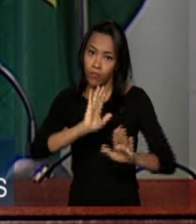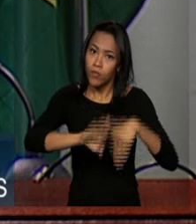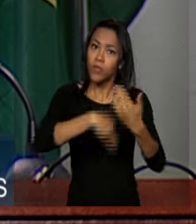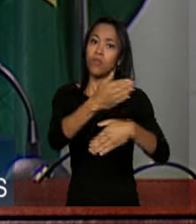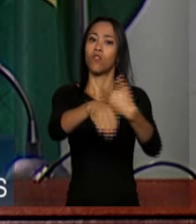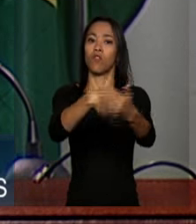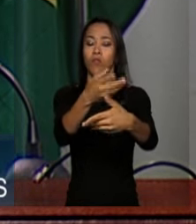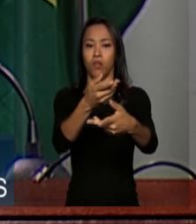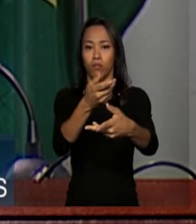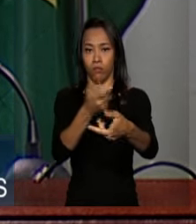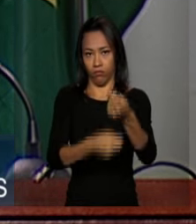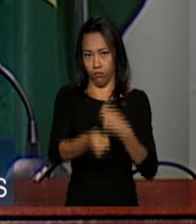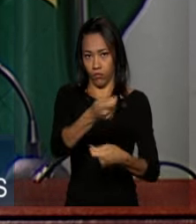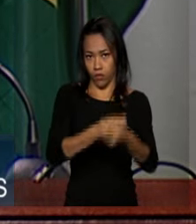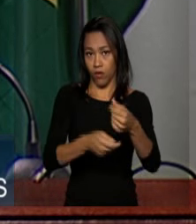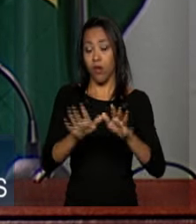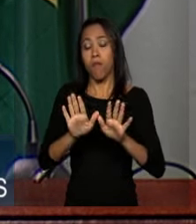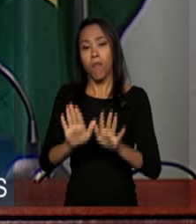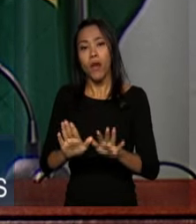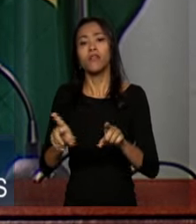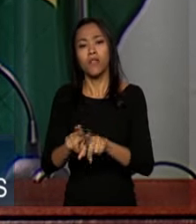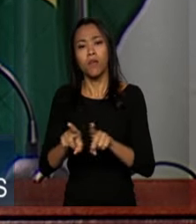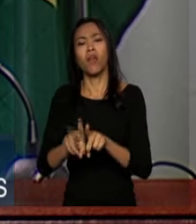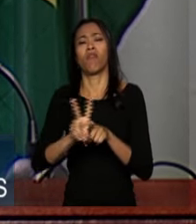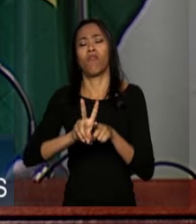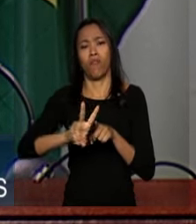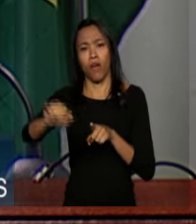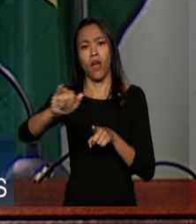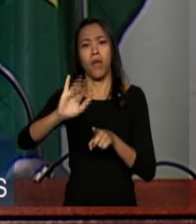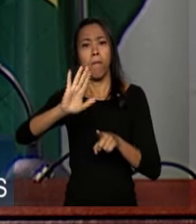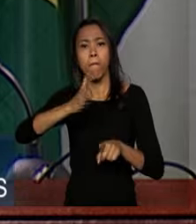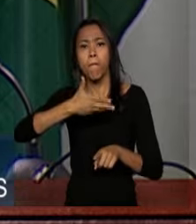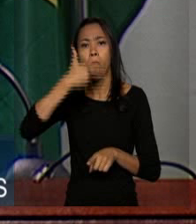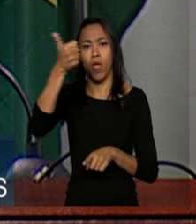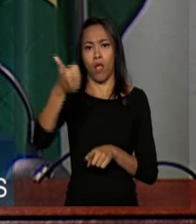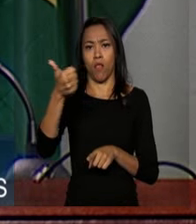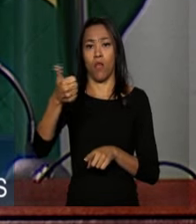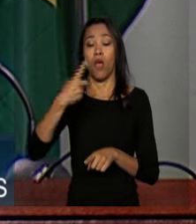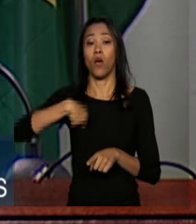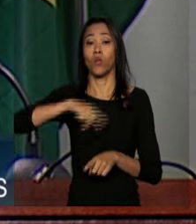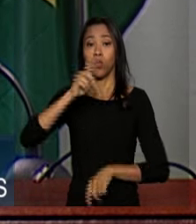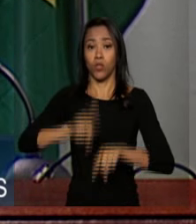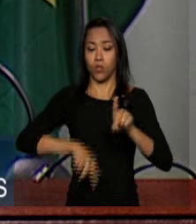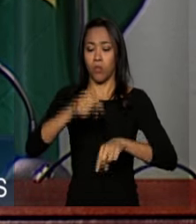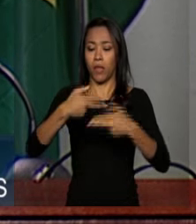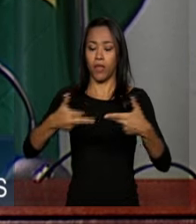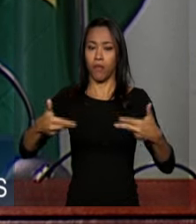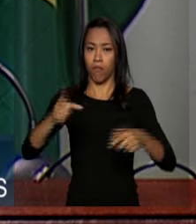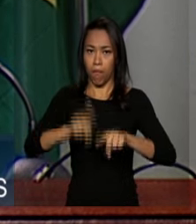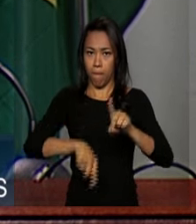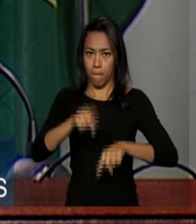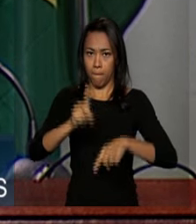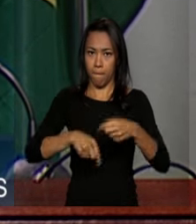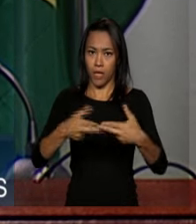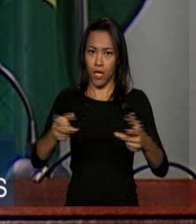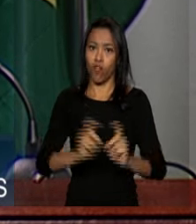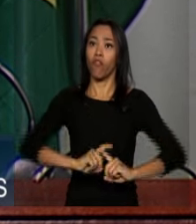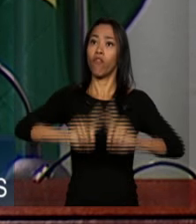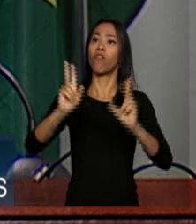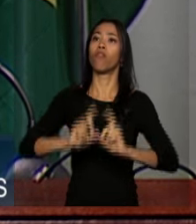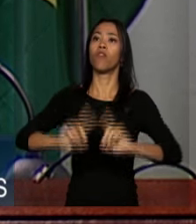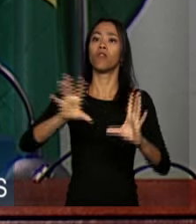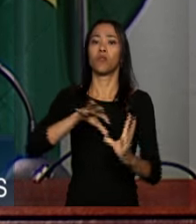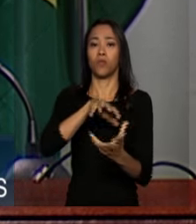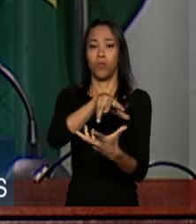como deve melhorar a nossa inserção competitiva no mundo. Nesse último aspecto, as